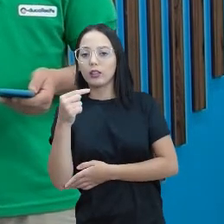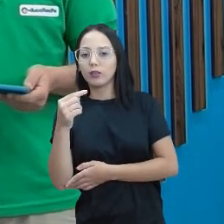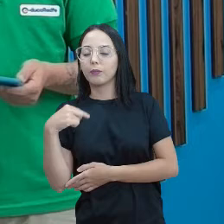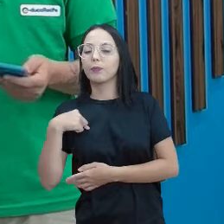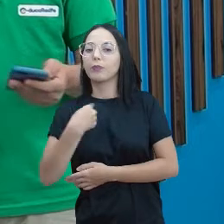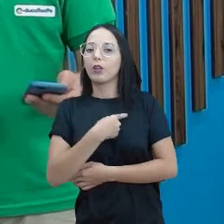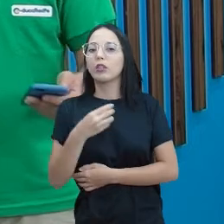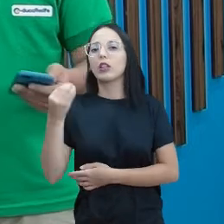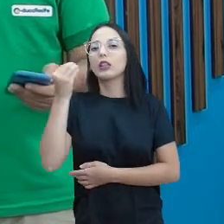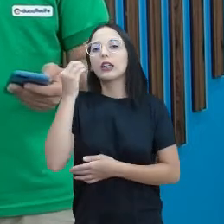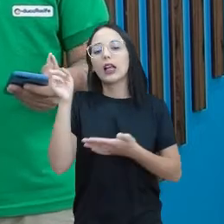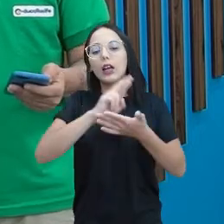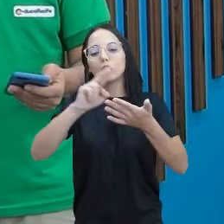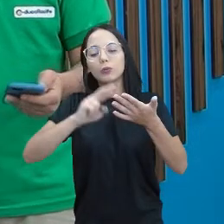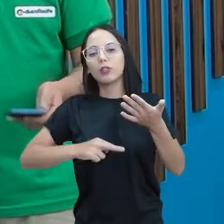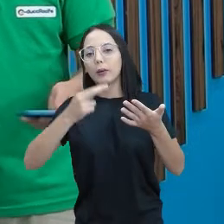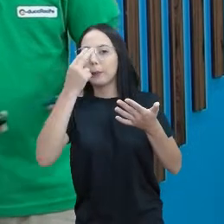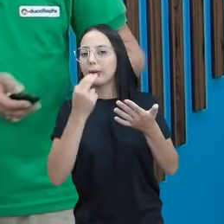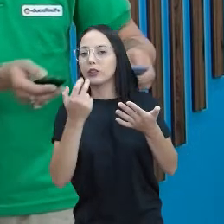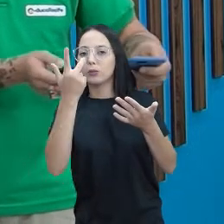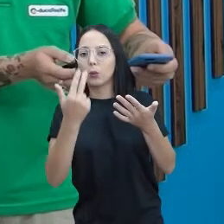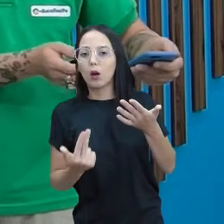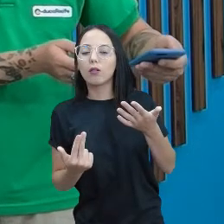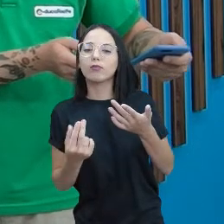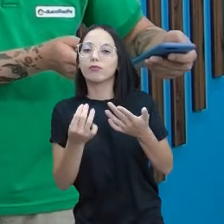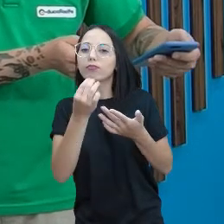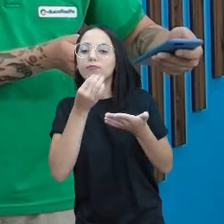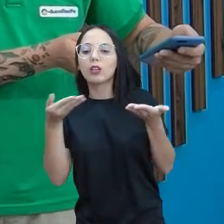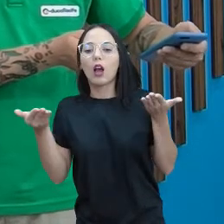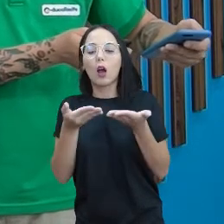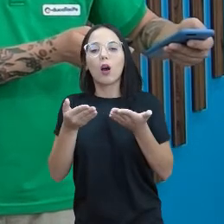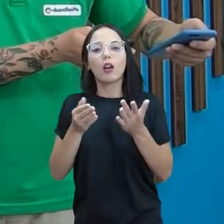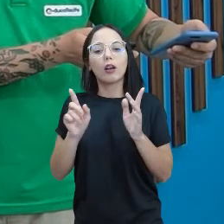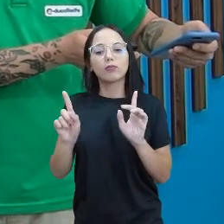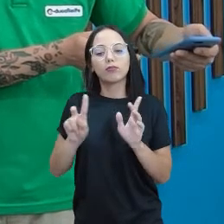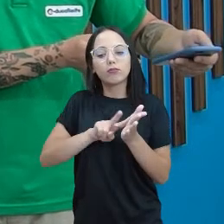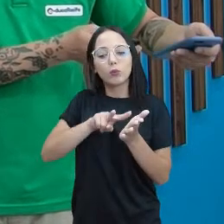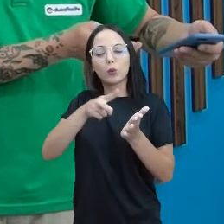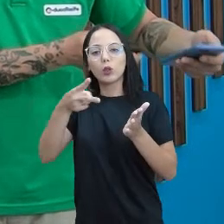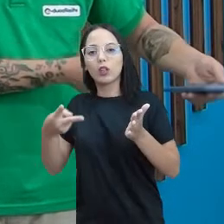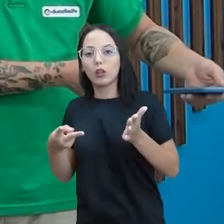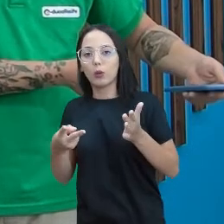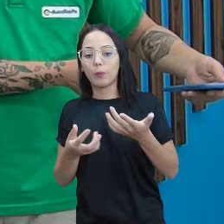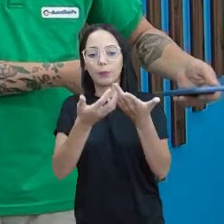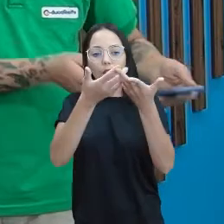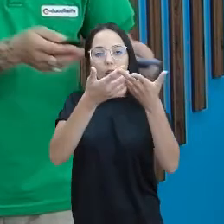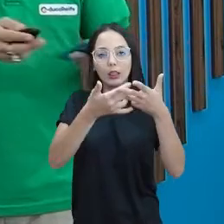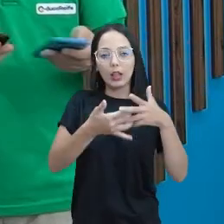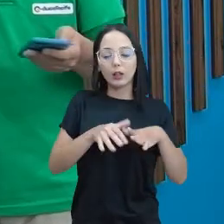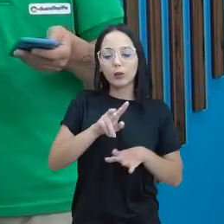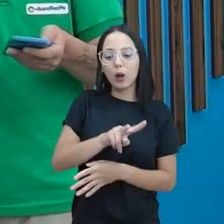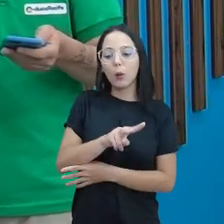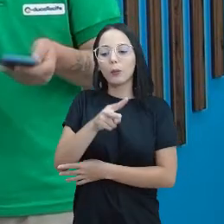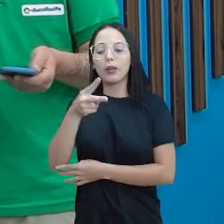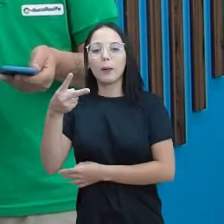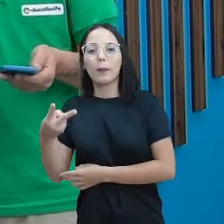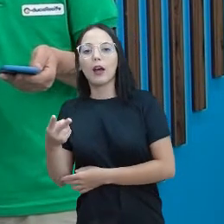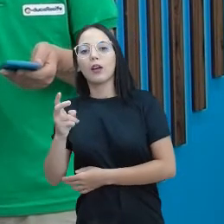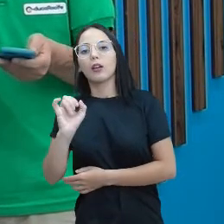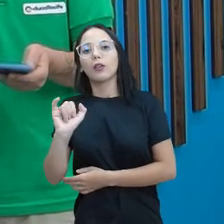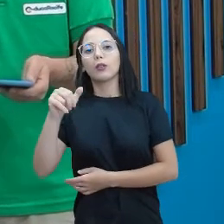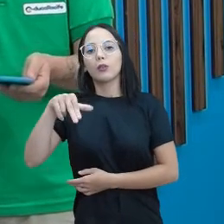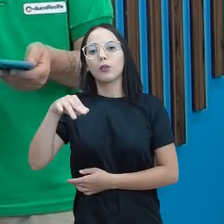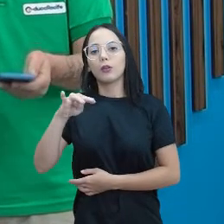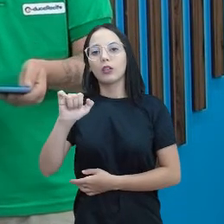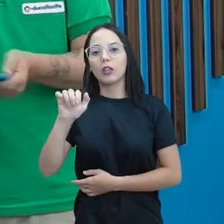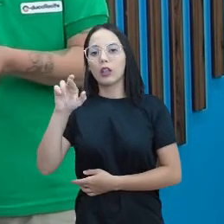gente vai tentar fazer a mesma coisa, tá certo? Ou seja, passando da ideia do expoente natural para o expoente inteiro negativo, a